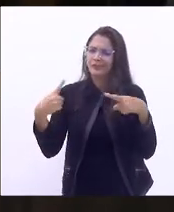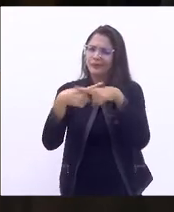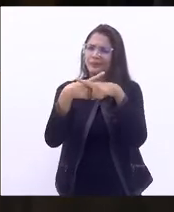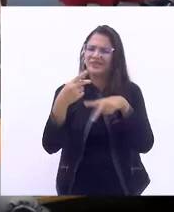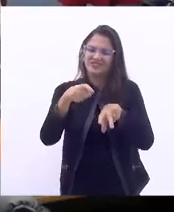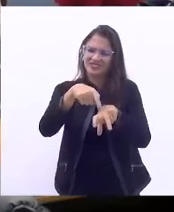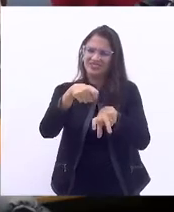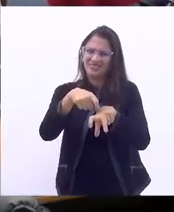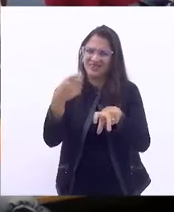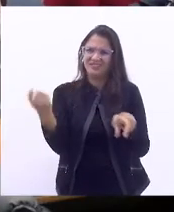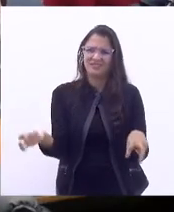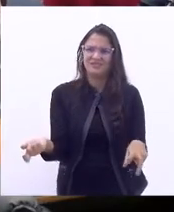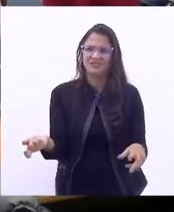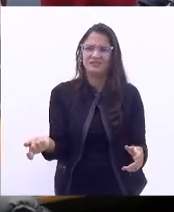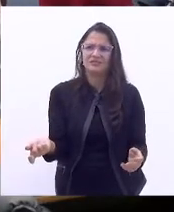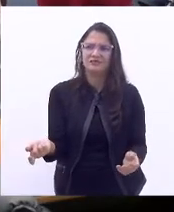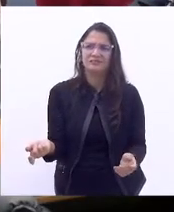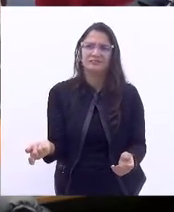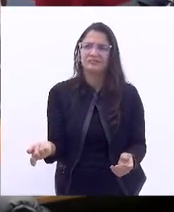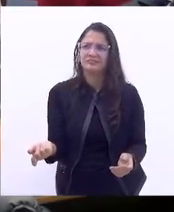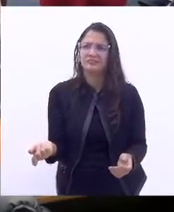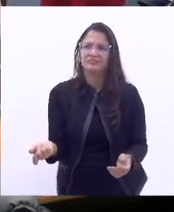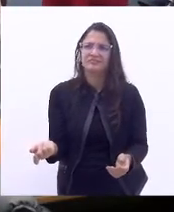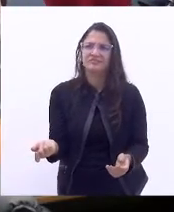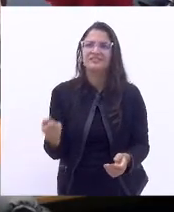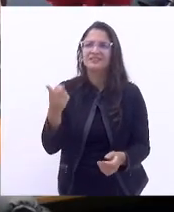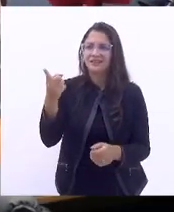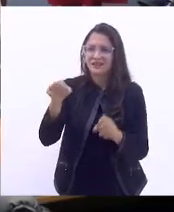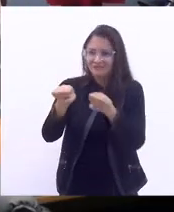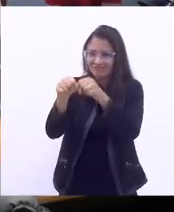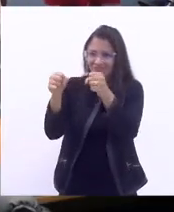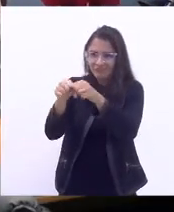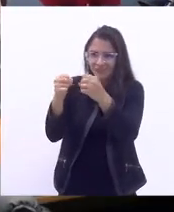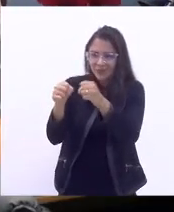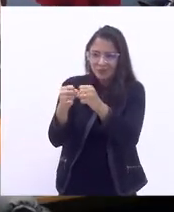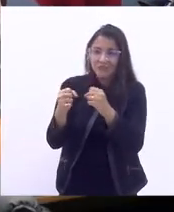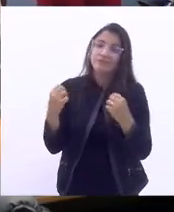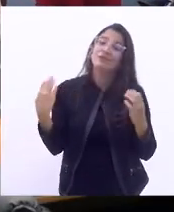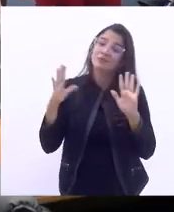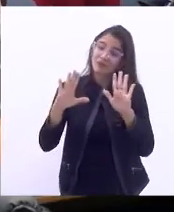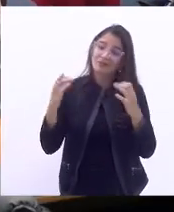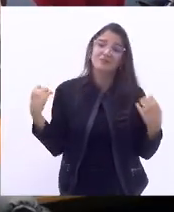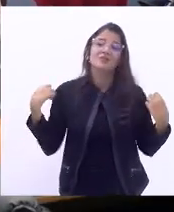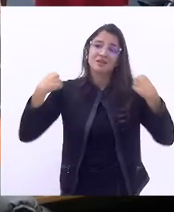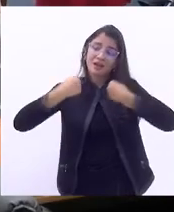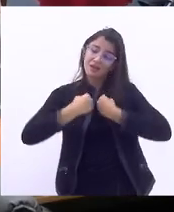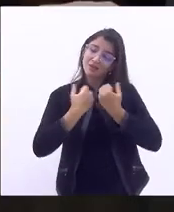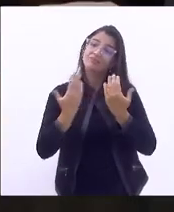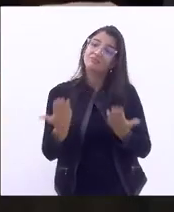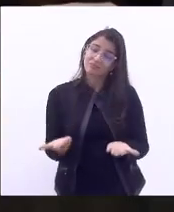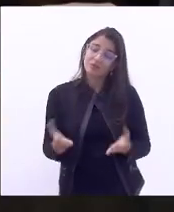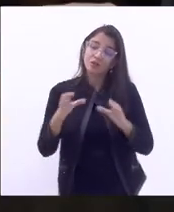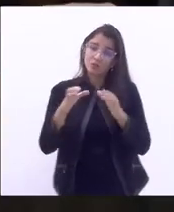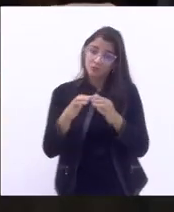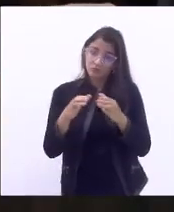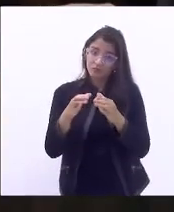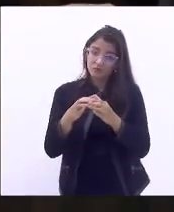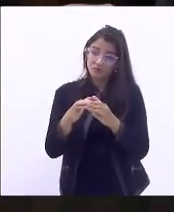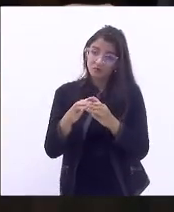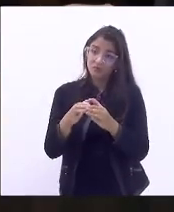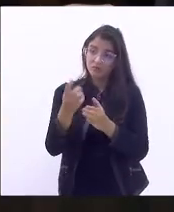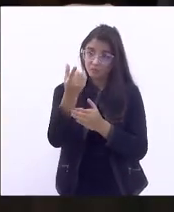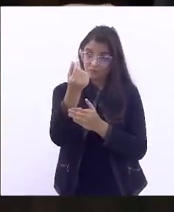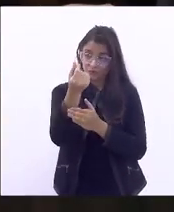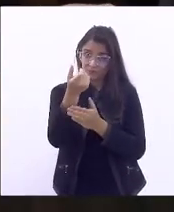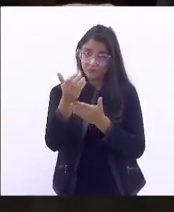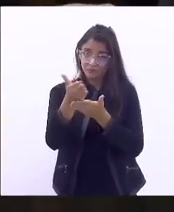ó. Está todo fraturado e está cheio de terno. Pela Comissão de Orçamento, deputado Márcio Pacheco.